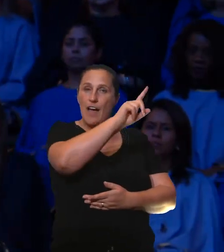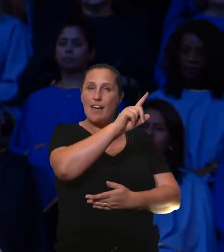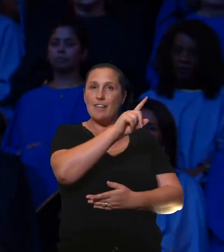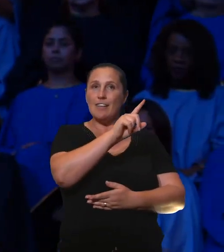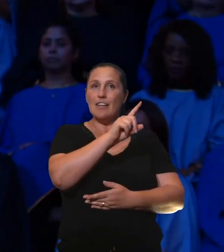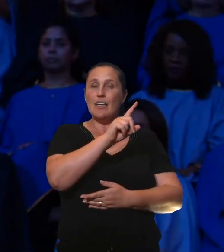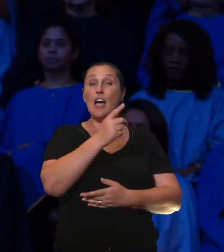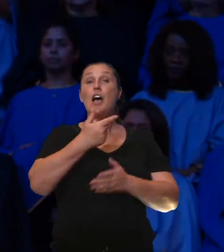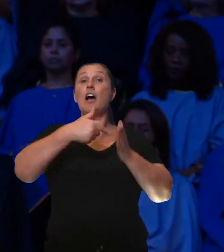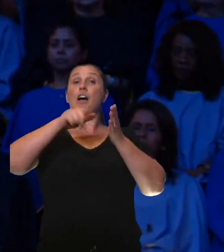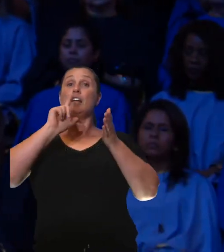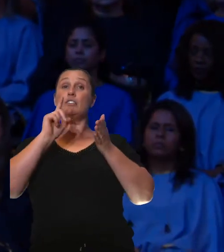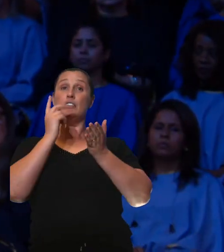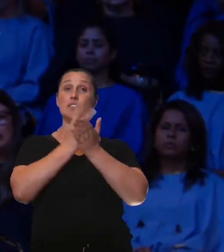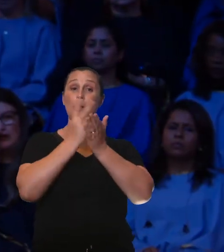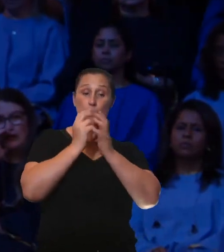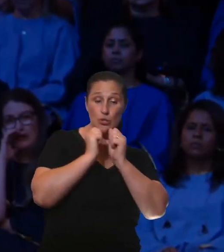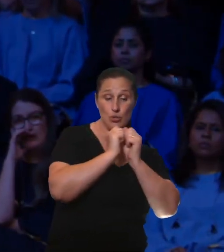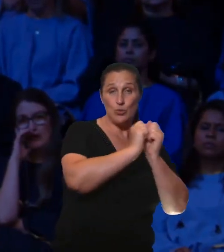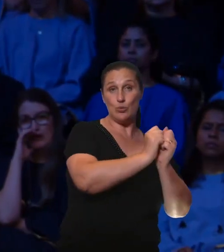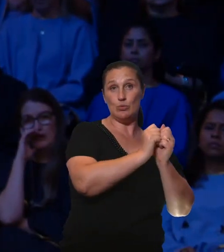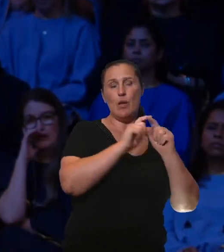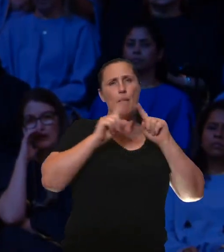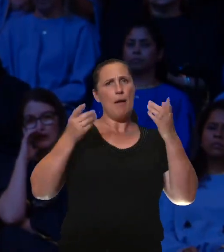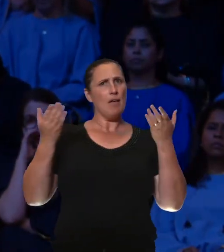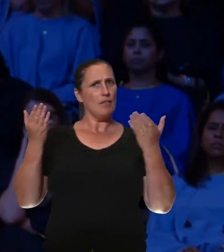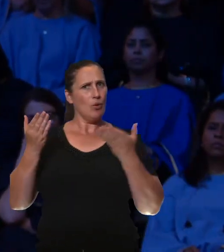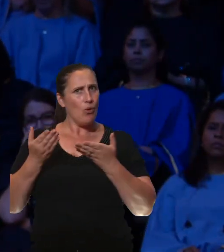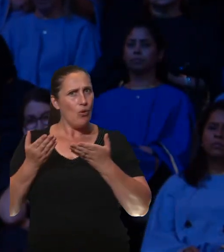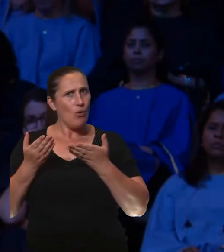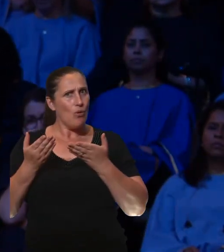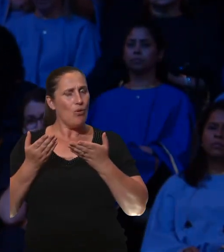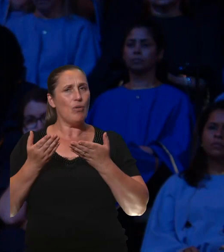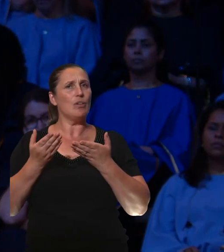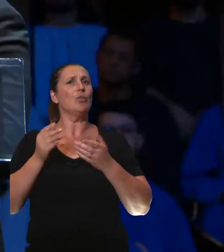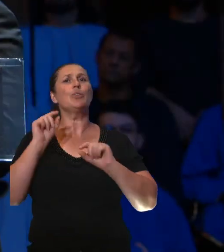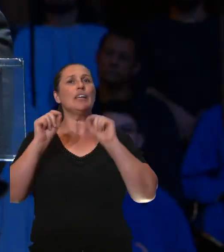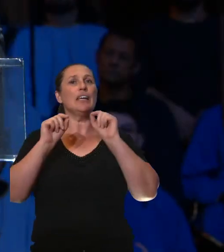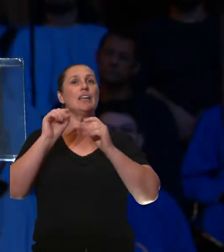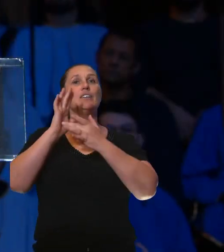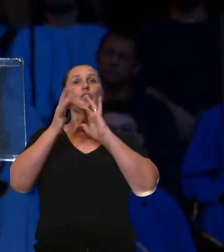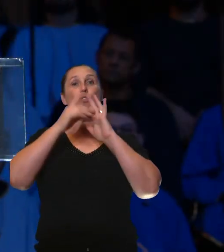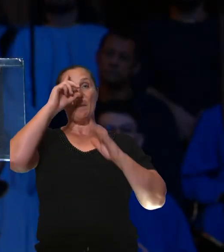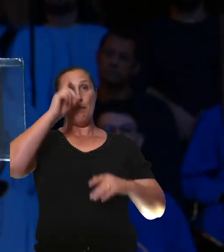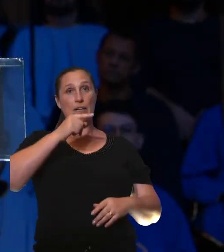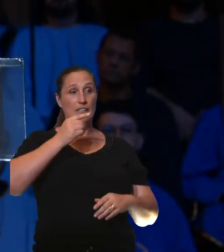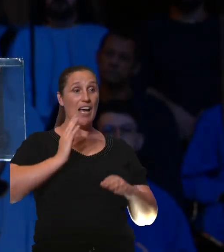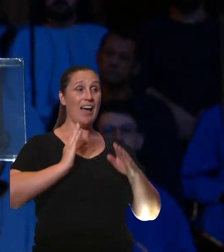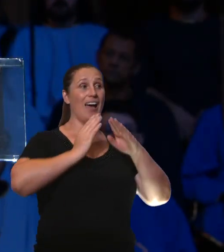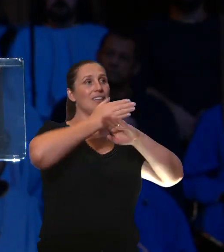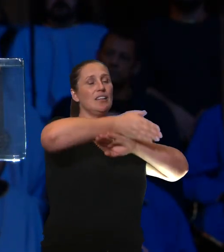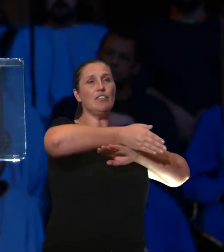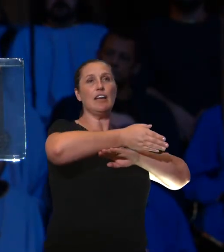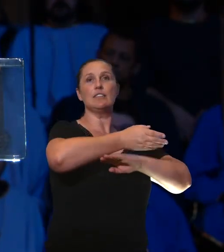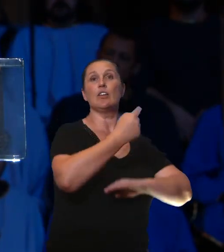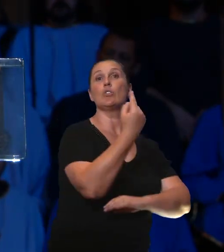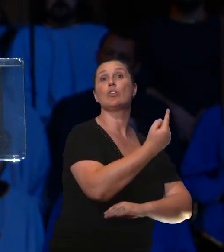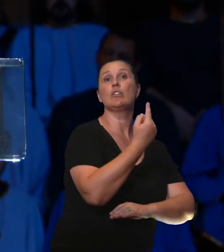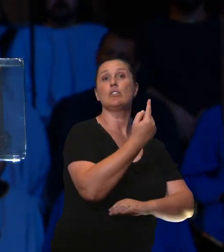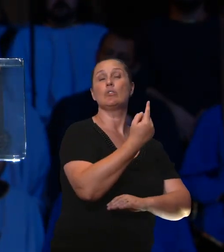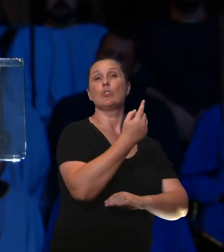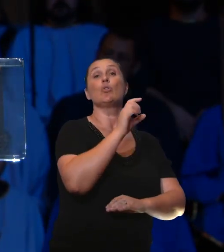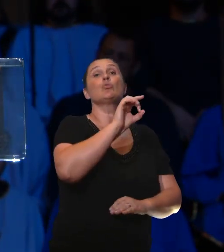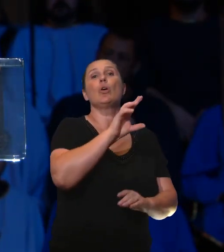os seus discípulos, nesta especificamente, tem um comando diferente, que eles iriam